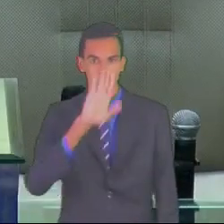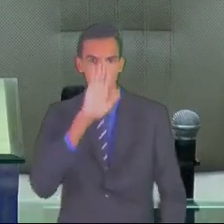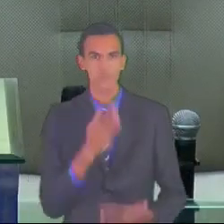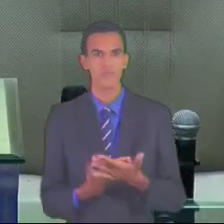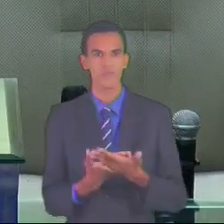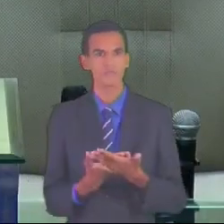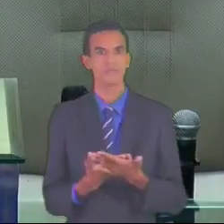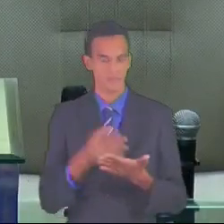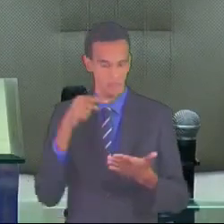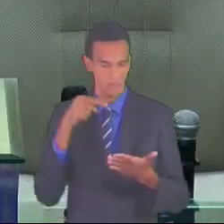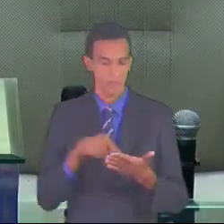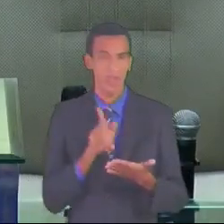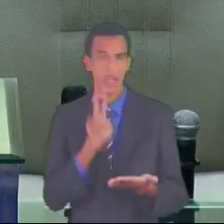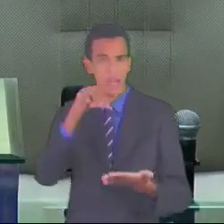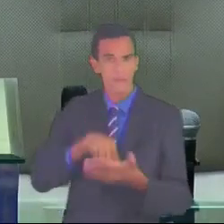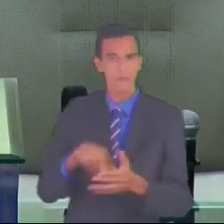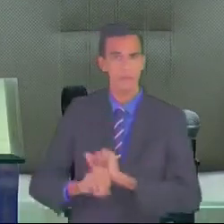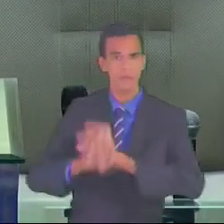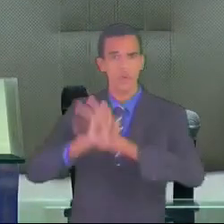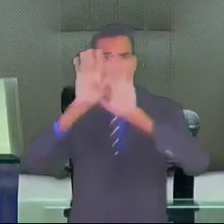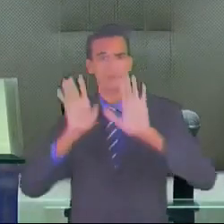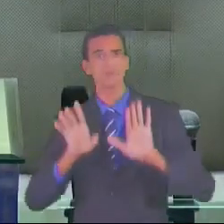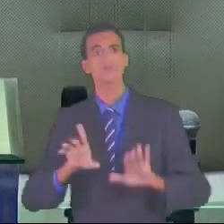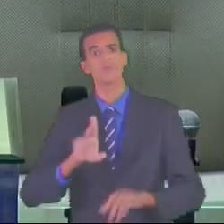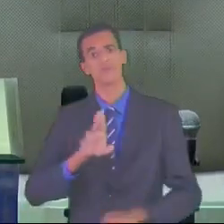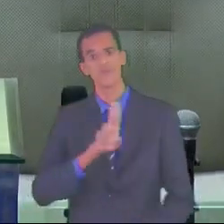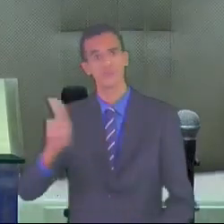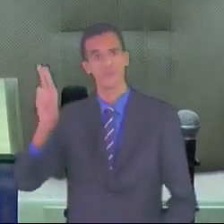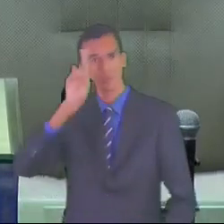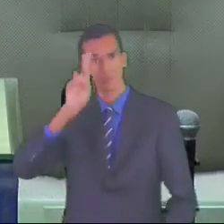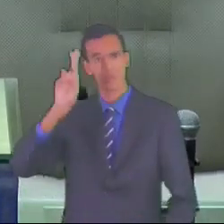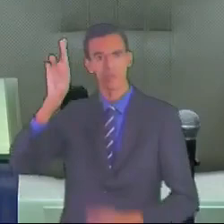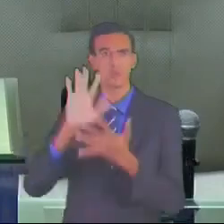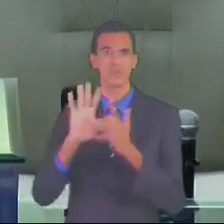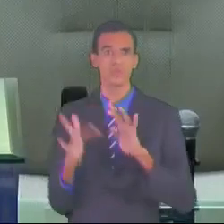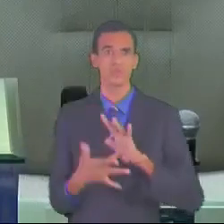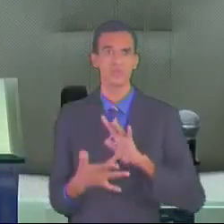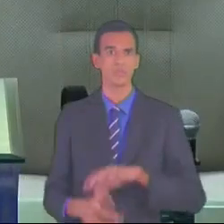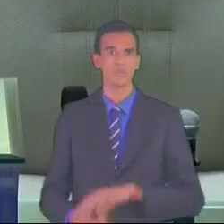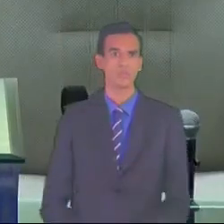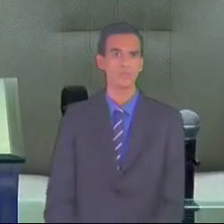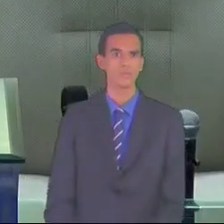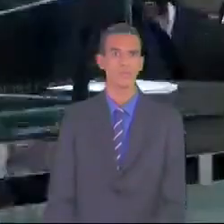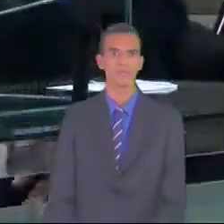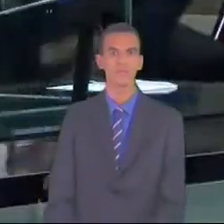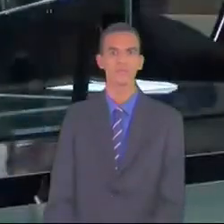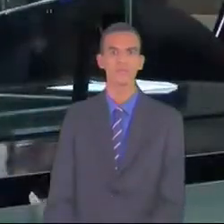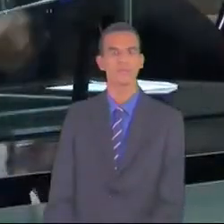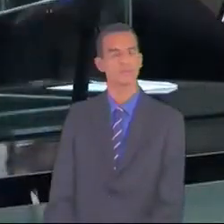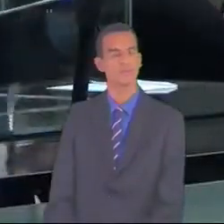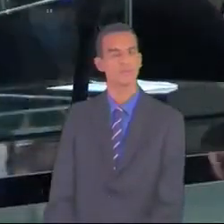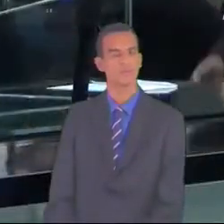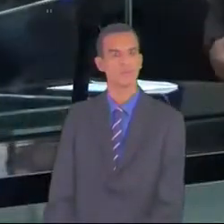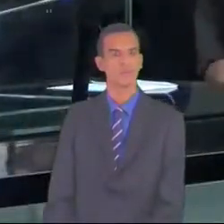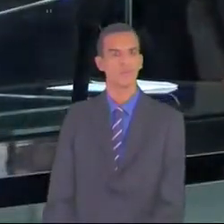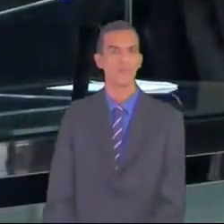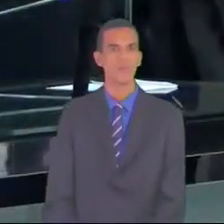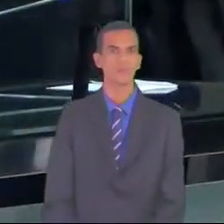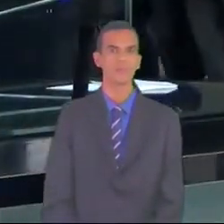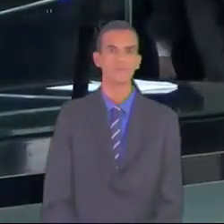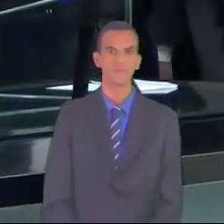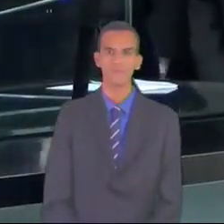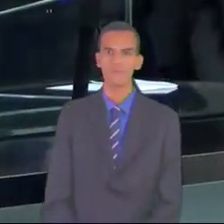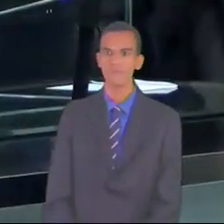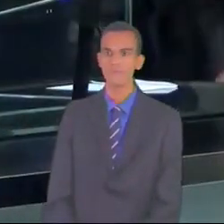palavra, levante-se glorificando o nome do Senhor. Glorificado seja o teu nome,